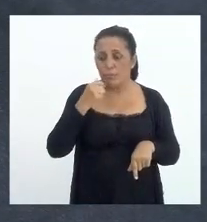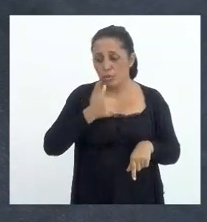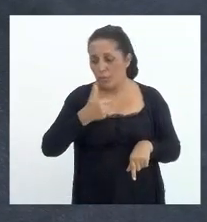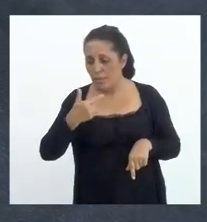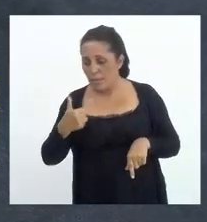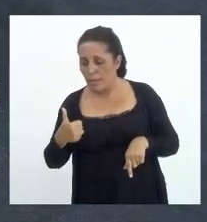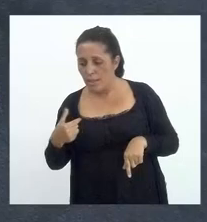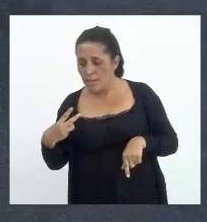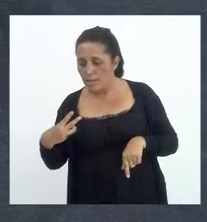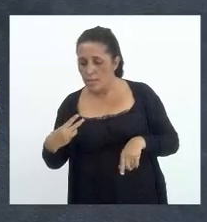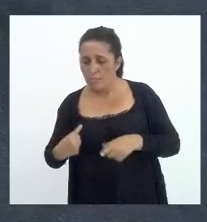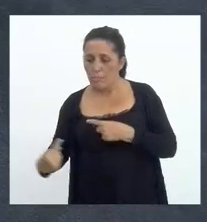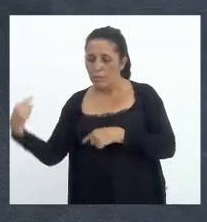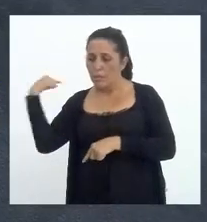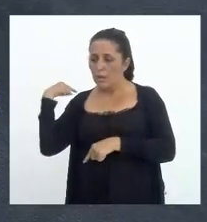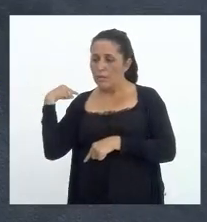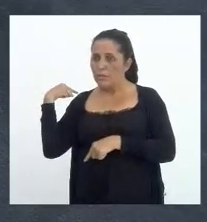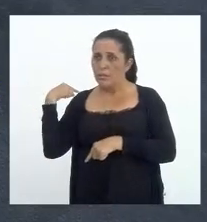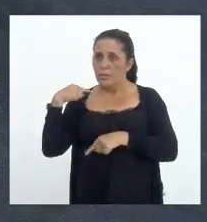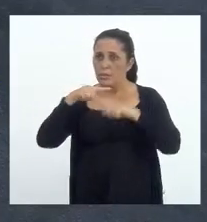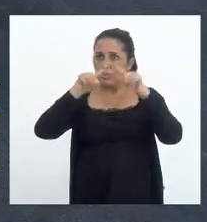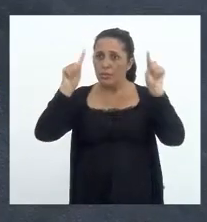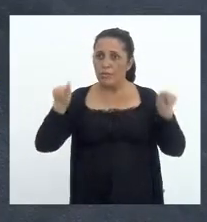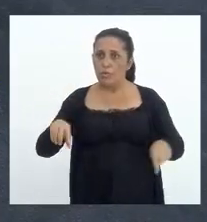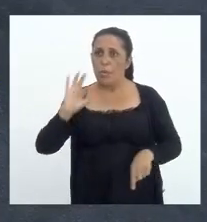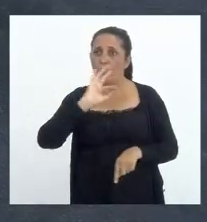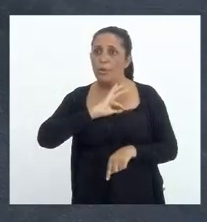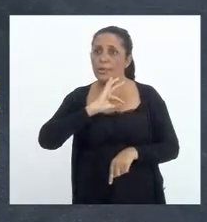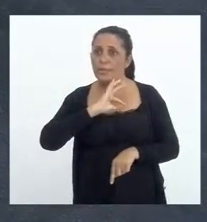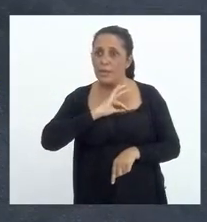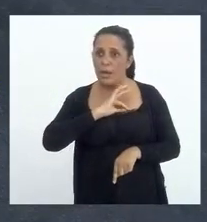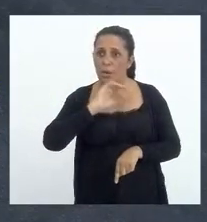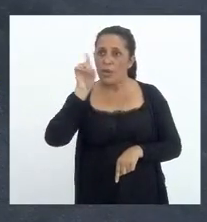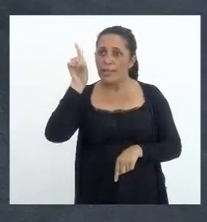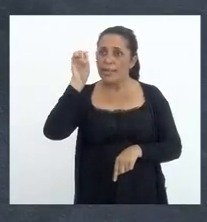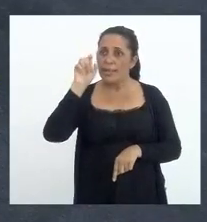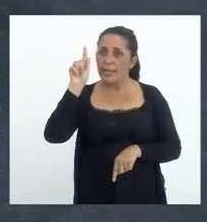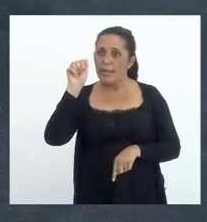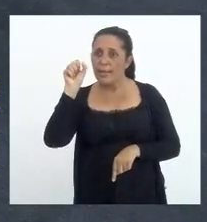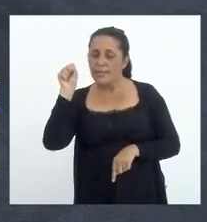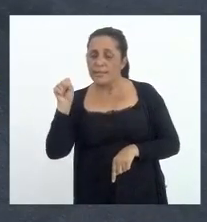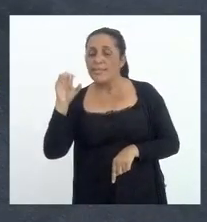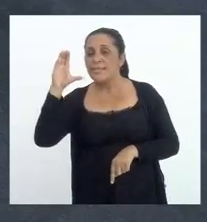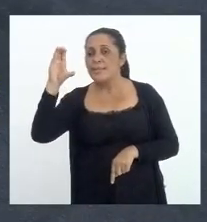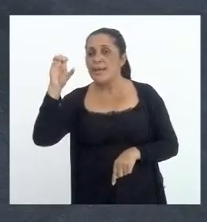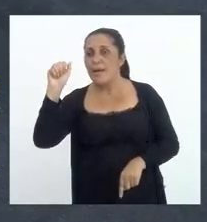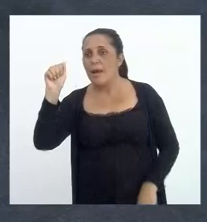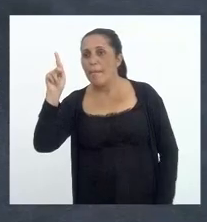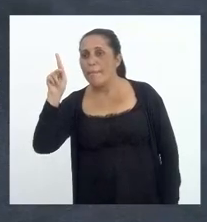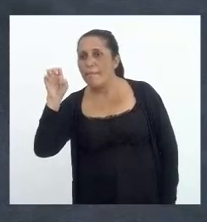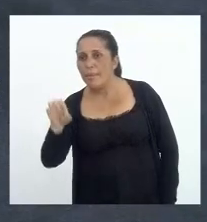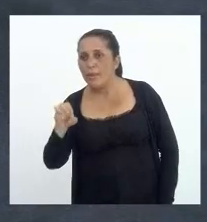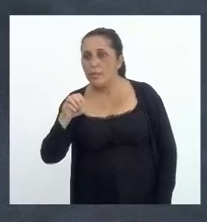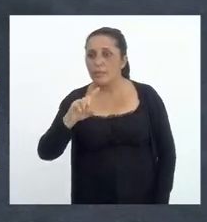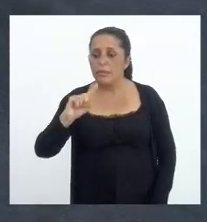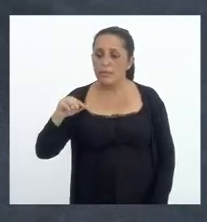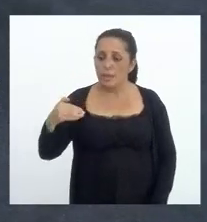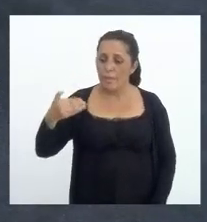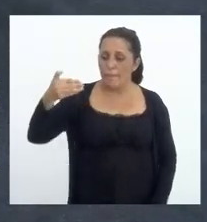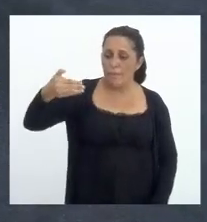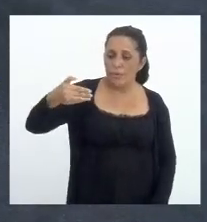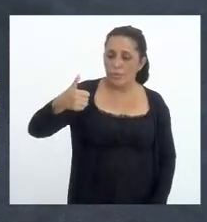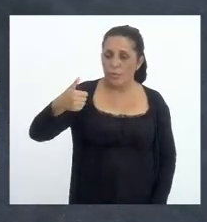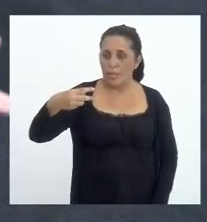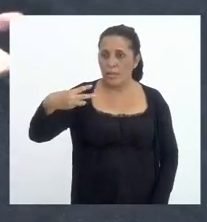para trás de um jeito e o servidor policial do DEGASE, do CEAP, depois de 2013 para